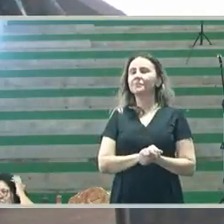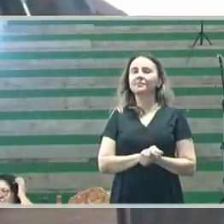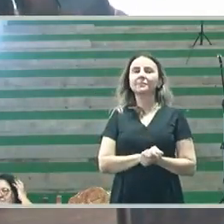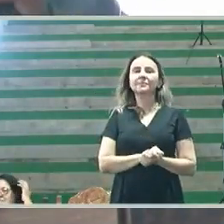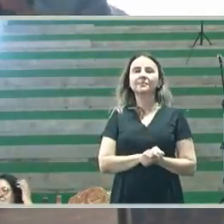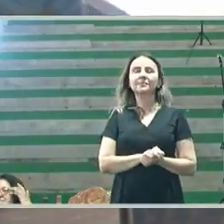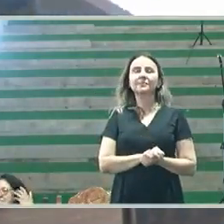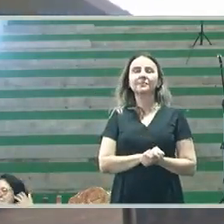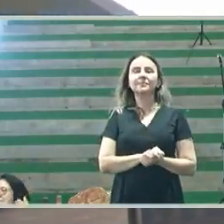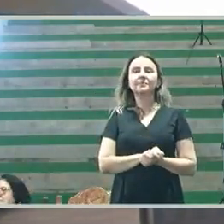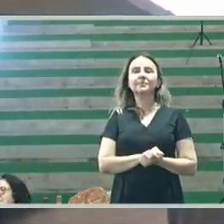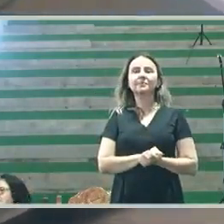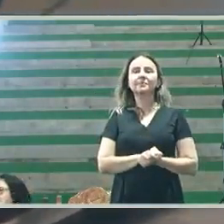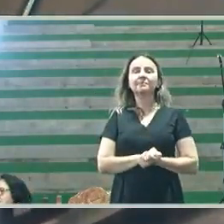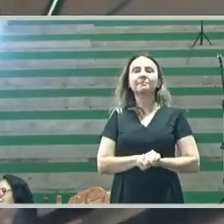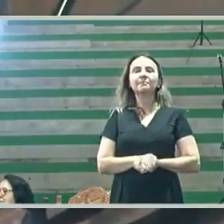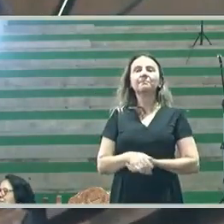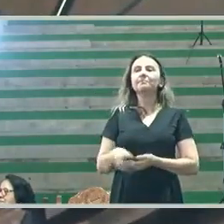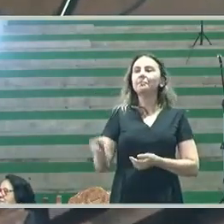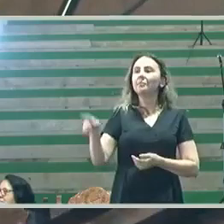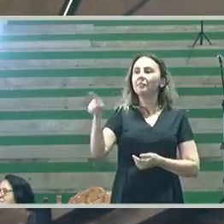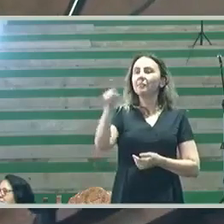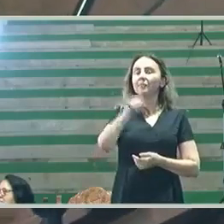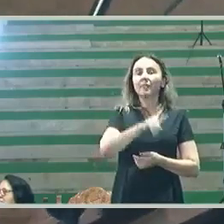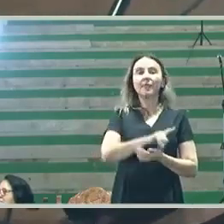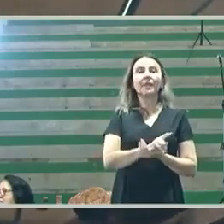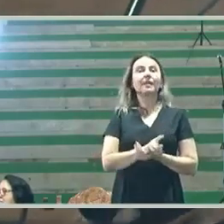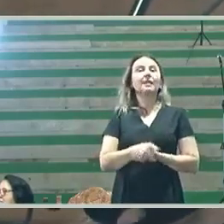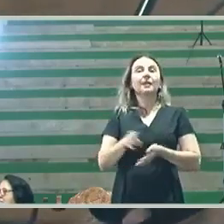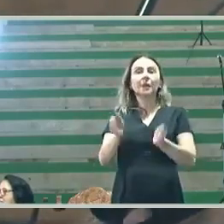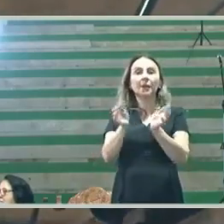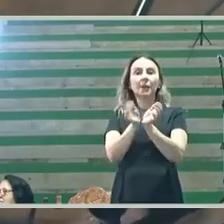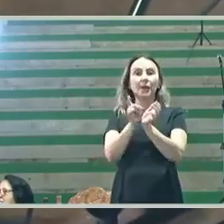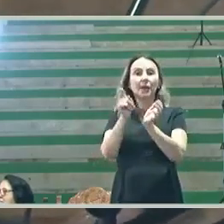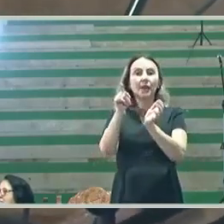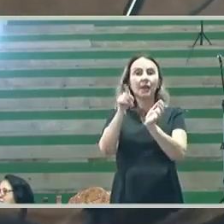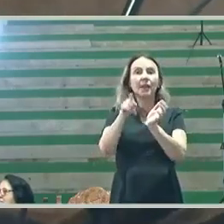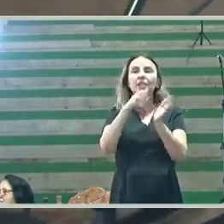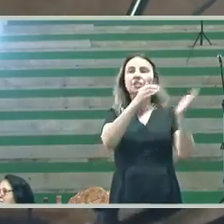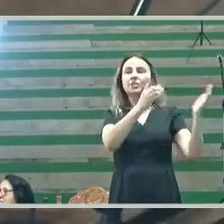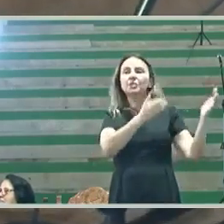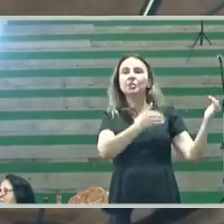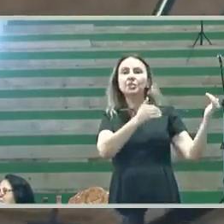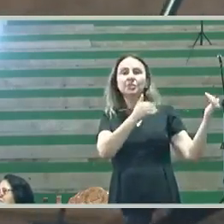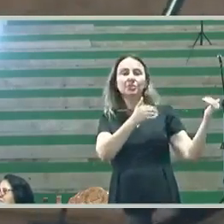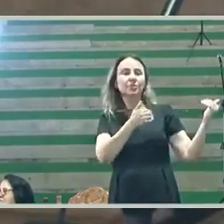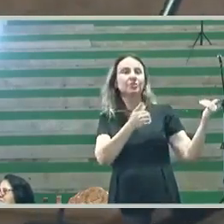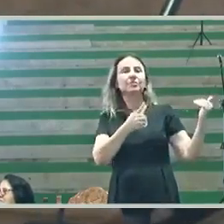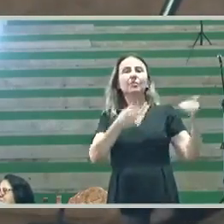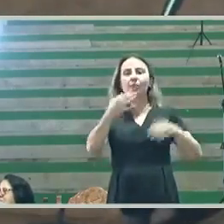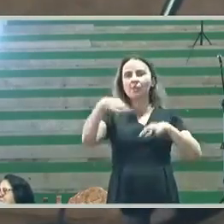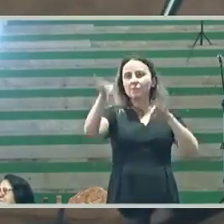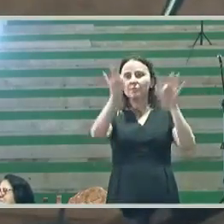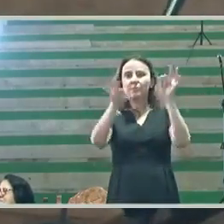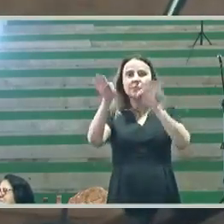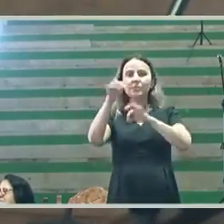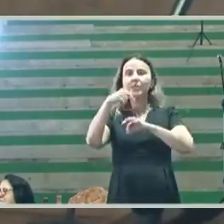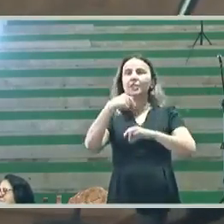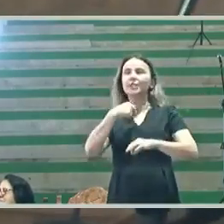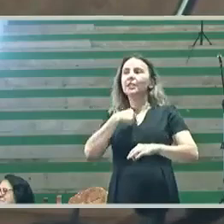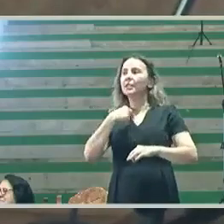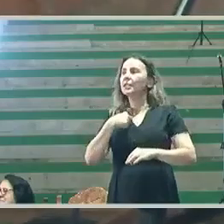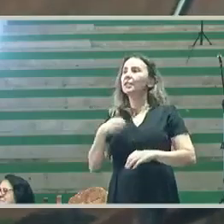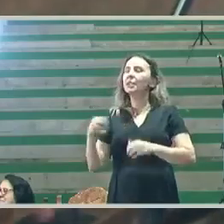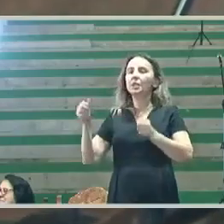Disseram para mim: Felipe, se prepare, porque o Conjoade é doido, são jovens doidos por Jesus, e eu vou entrar aqui junto